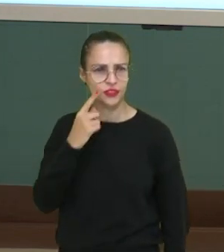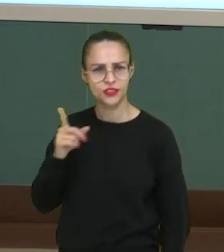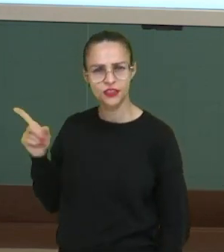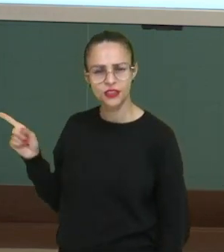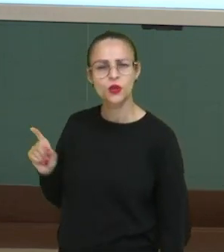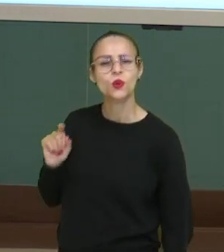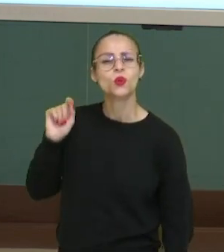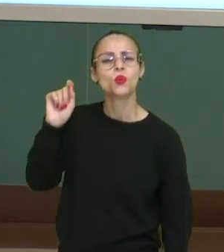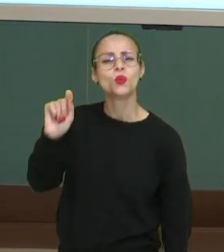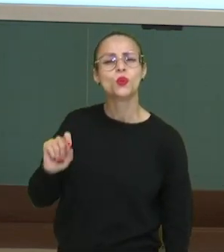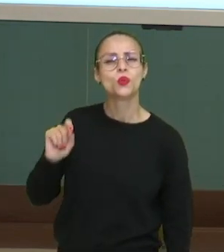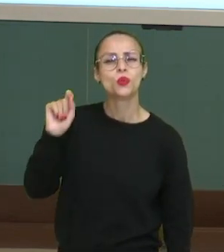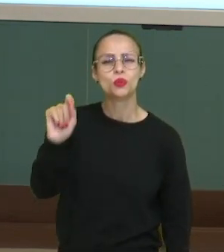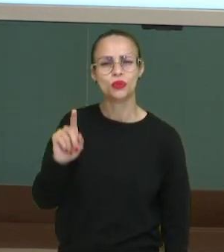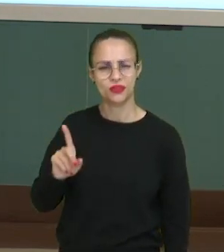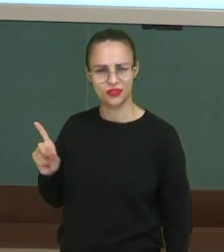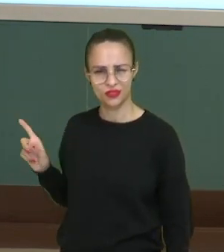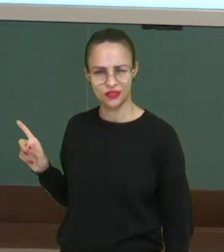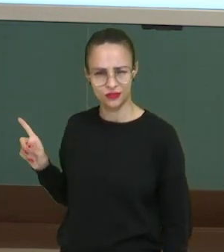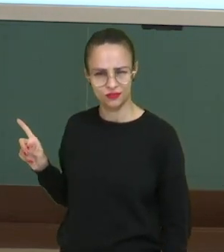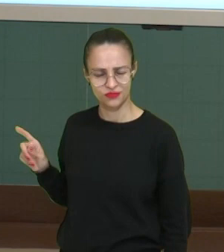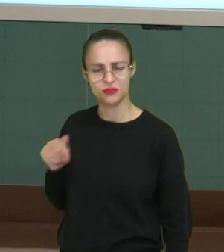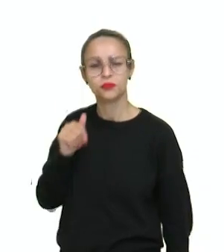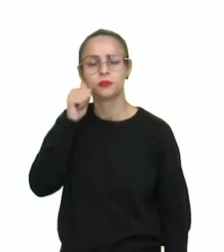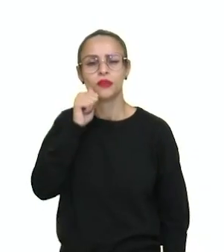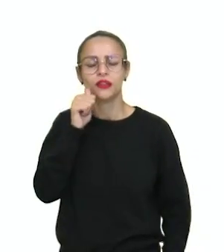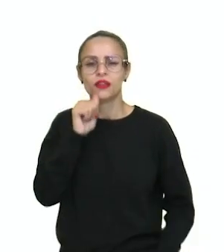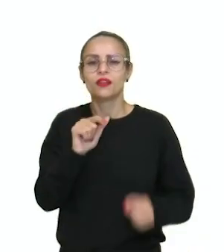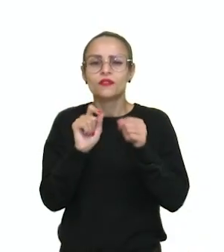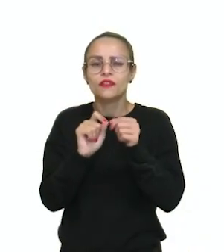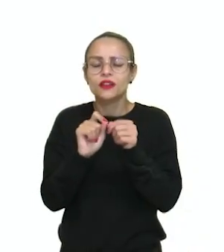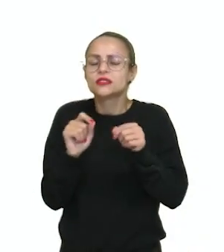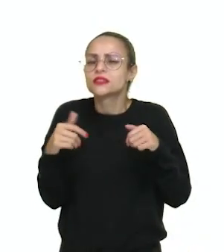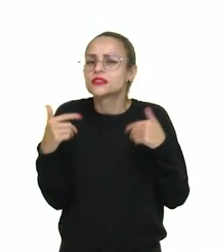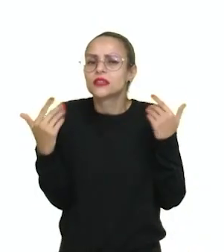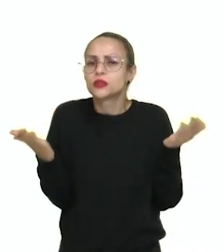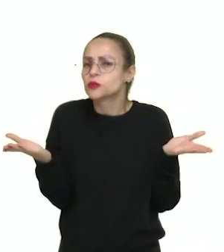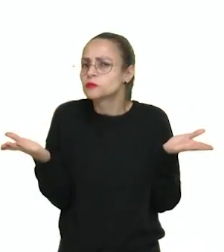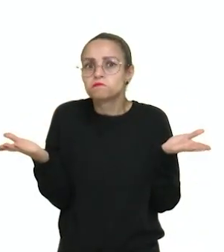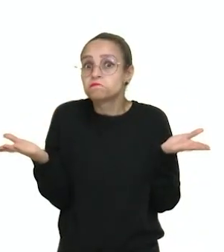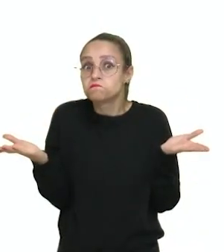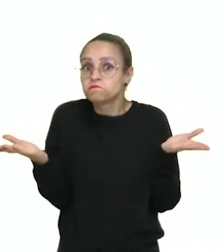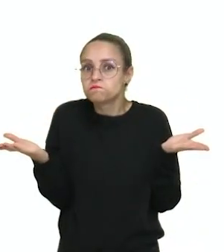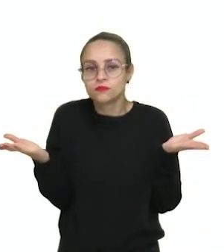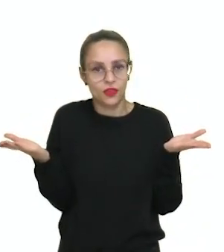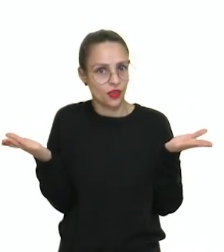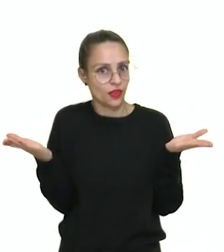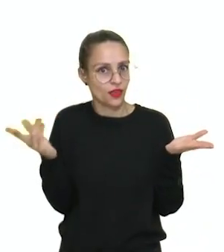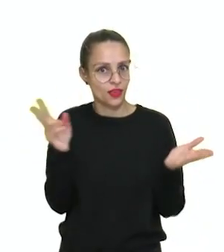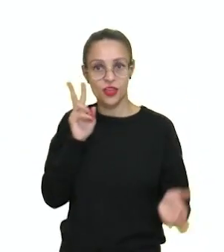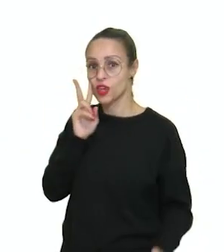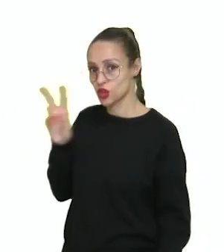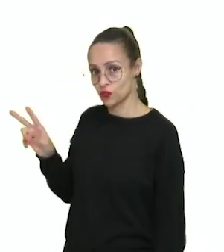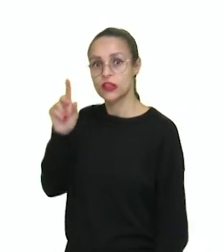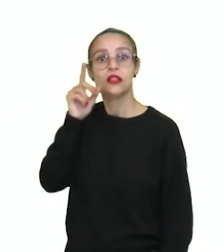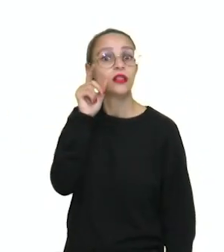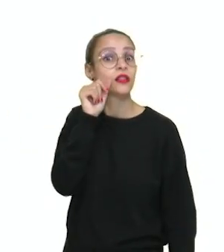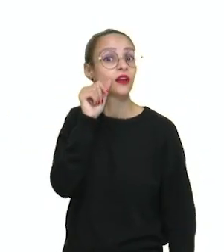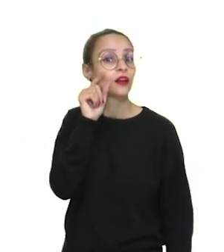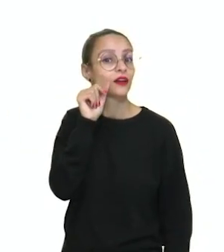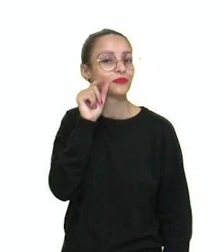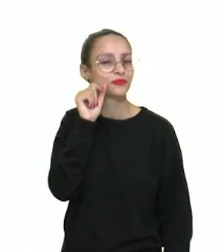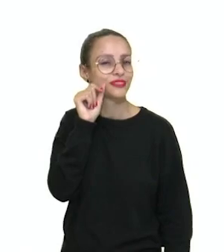que será que essa menina está fazendo? Eu estou vendo um lápis. Então ela